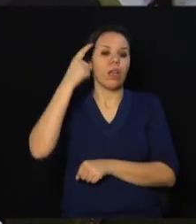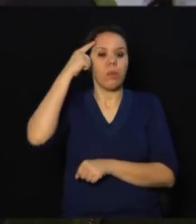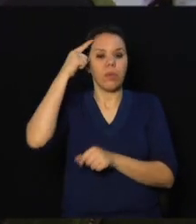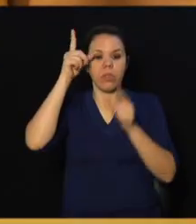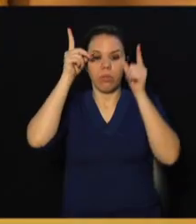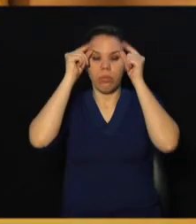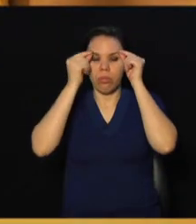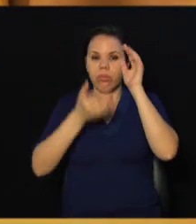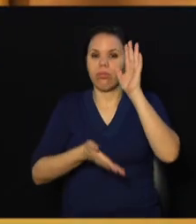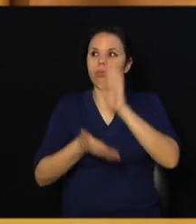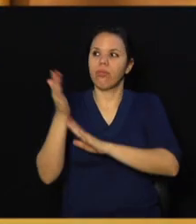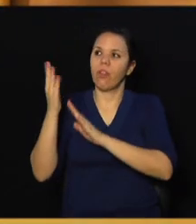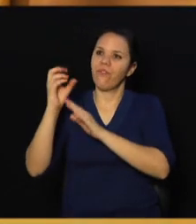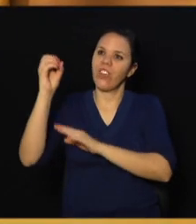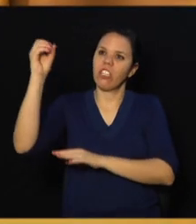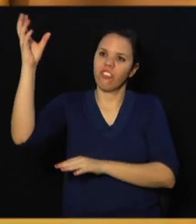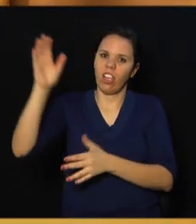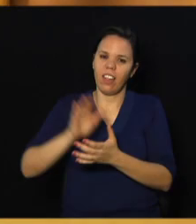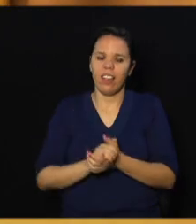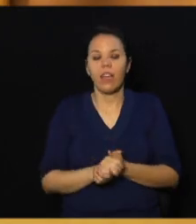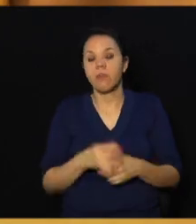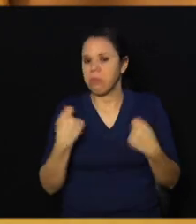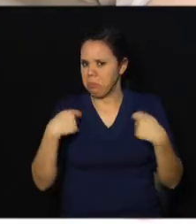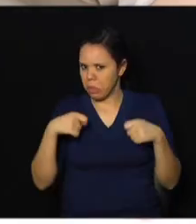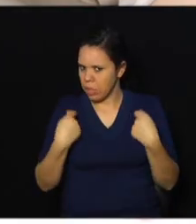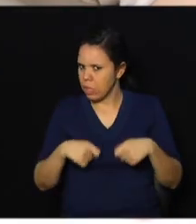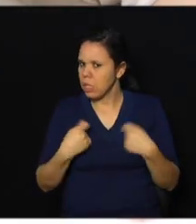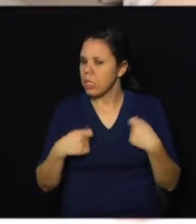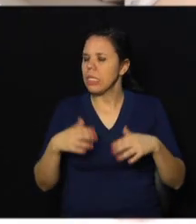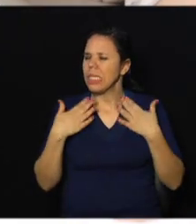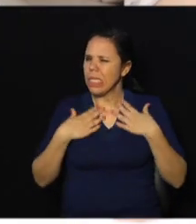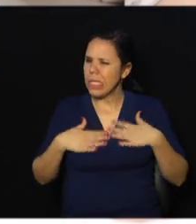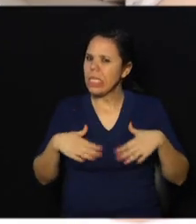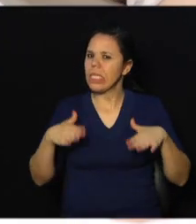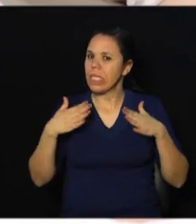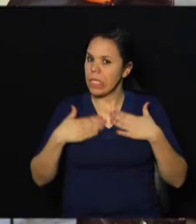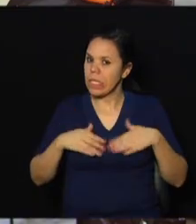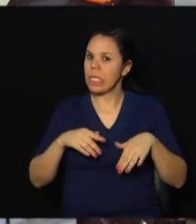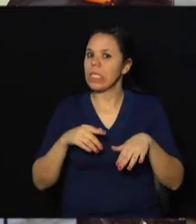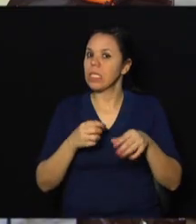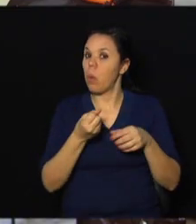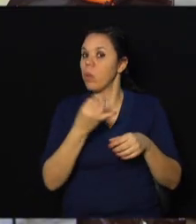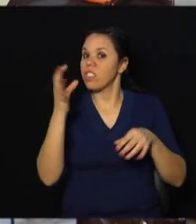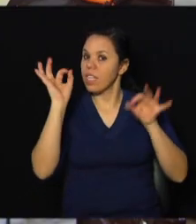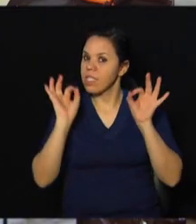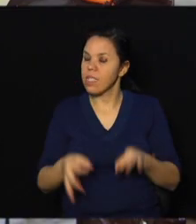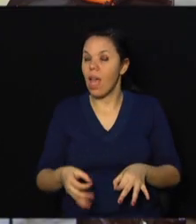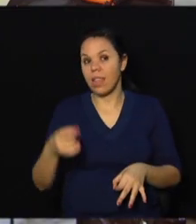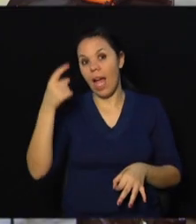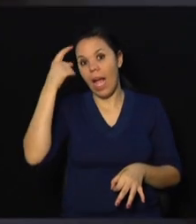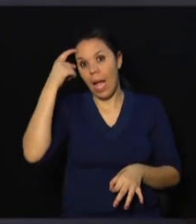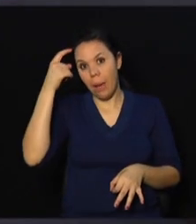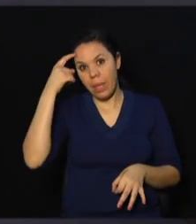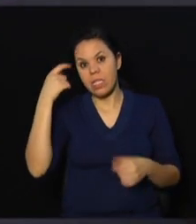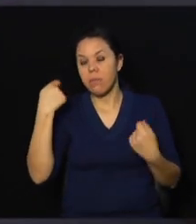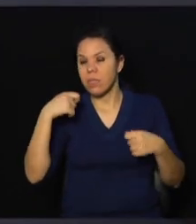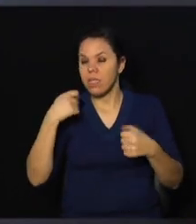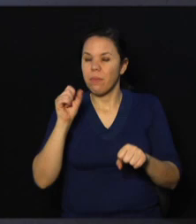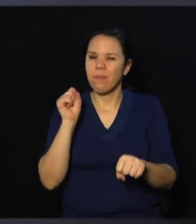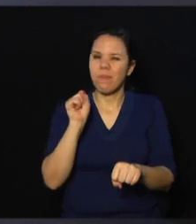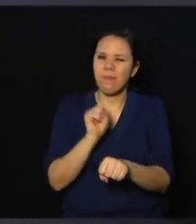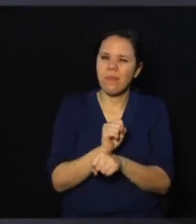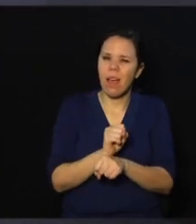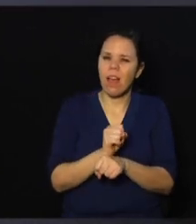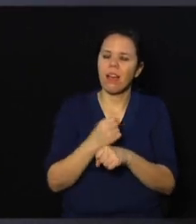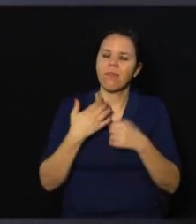e viajar. Só que descansar é preciso, e na medida certa. É que a cabeça precisa dessa